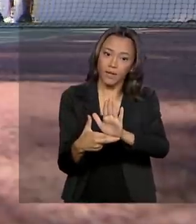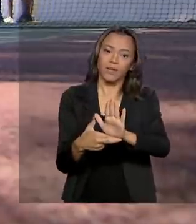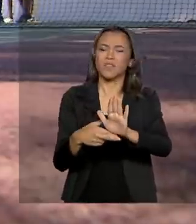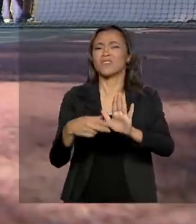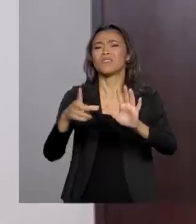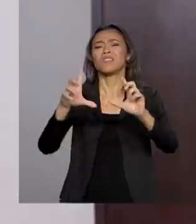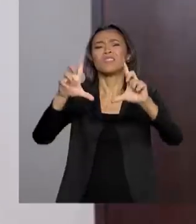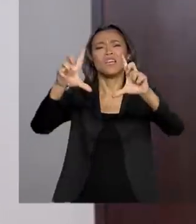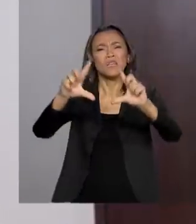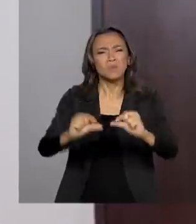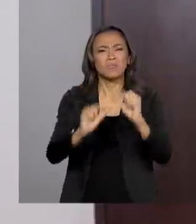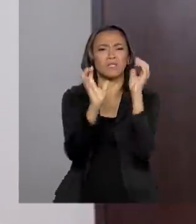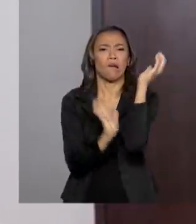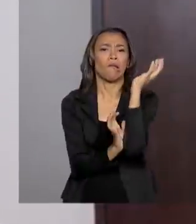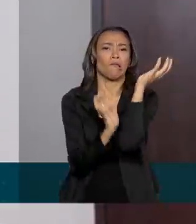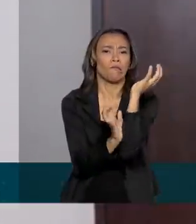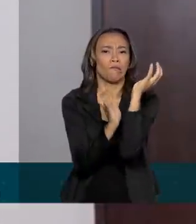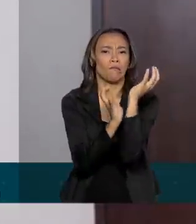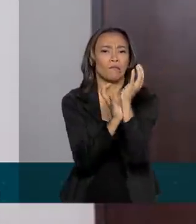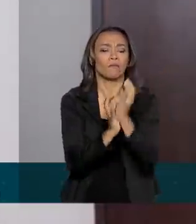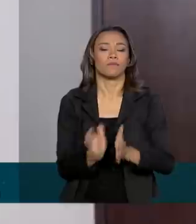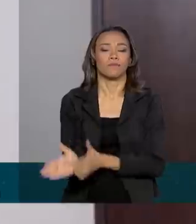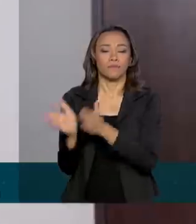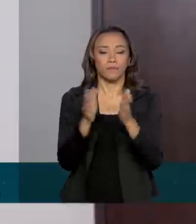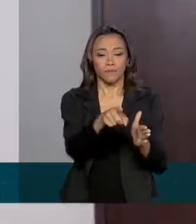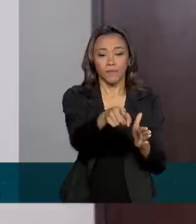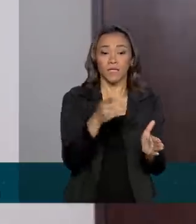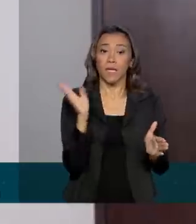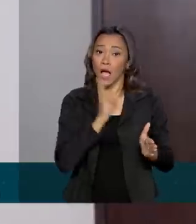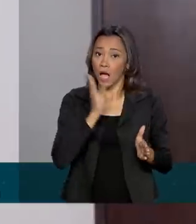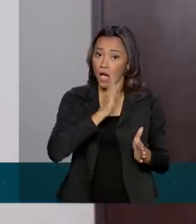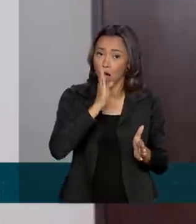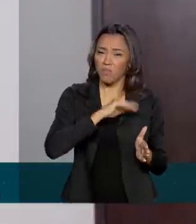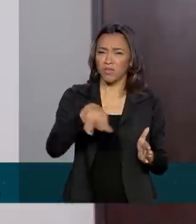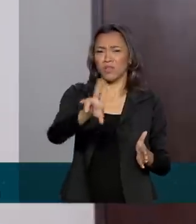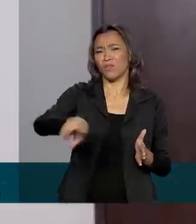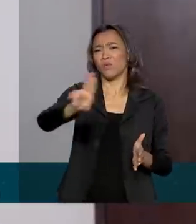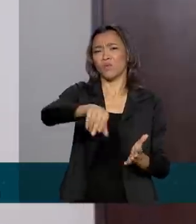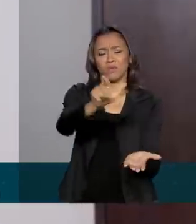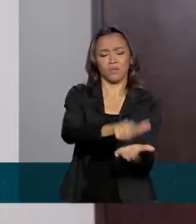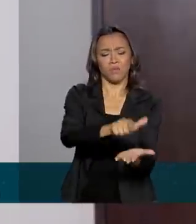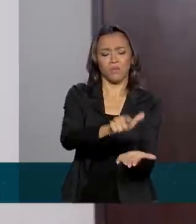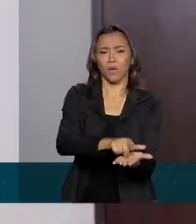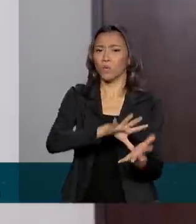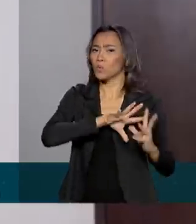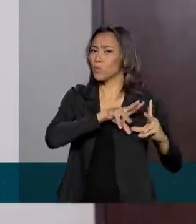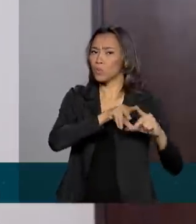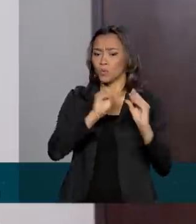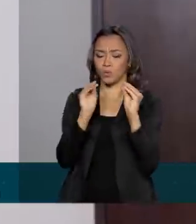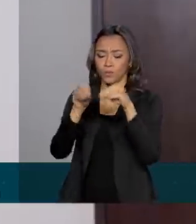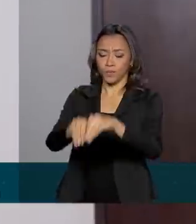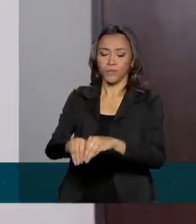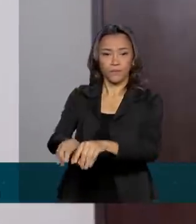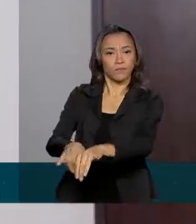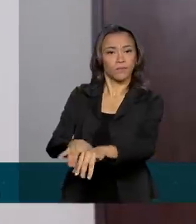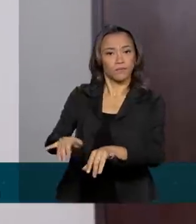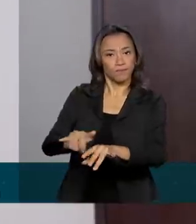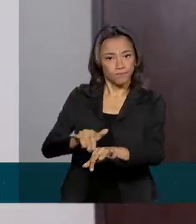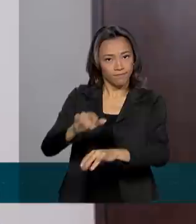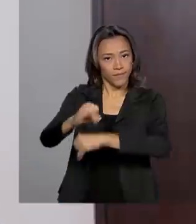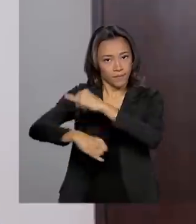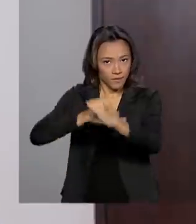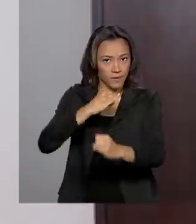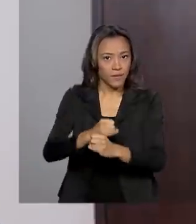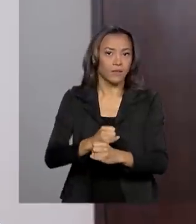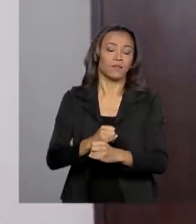burocráticas para que esse processo seja mais ágil ele não utilize mais papel e seja tudo informatizado e com isso vai permitir